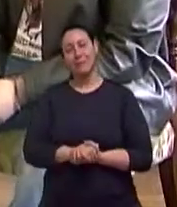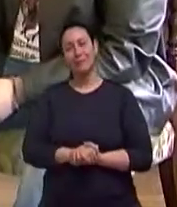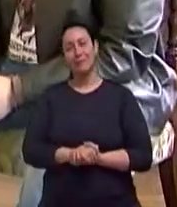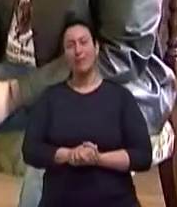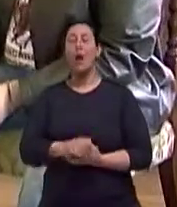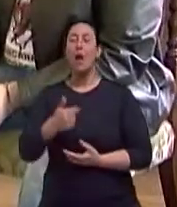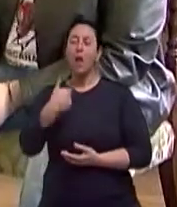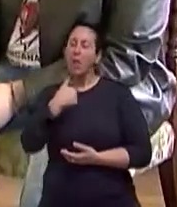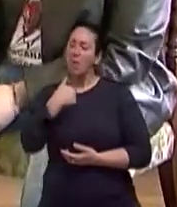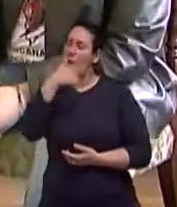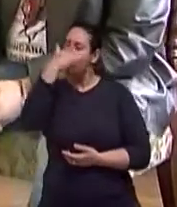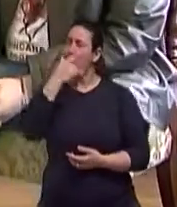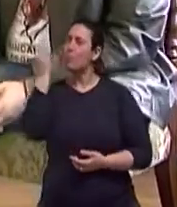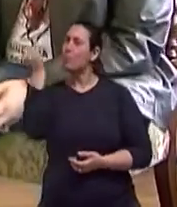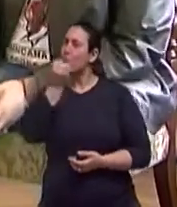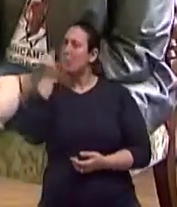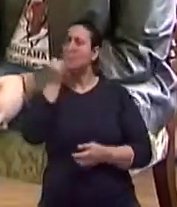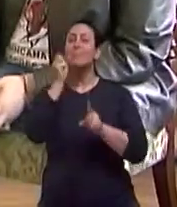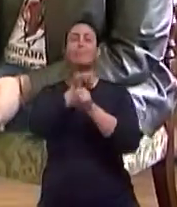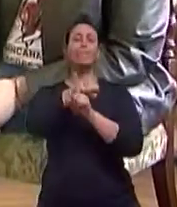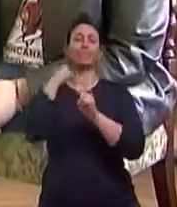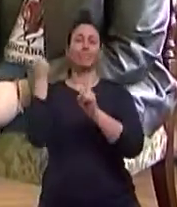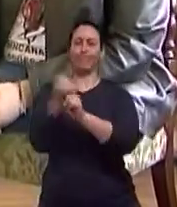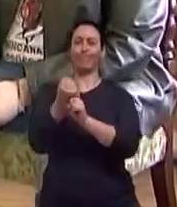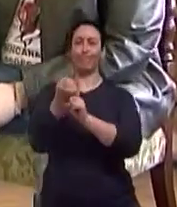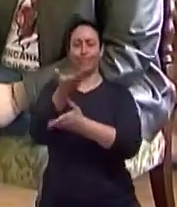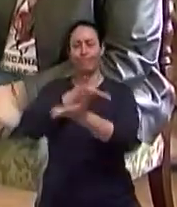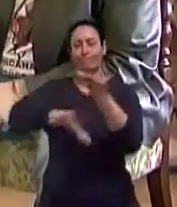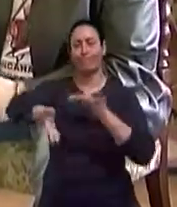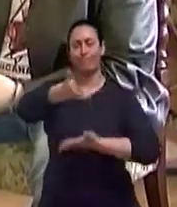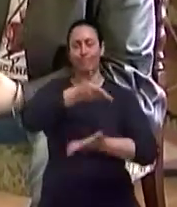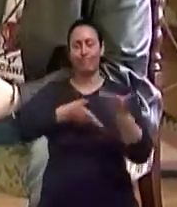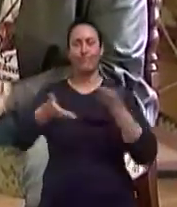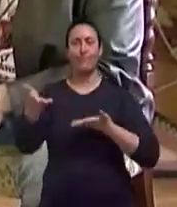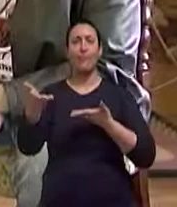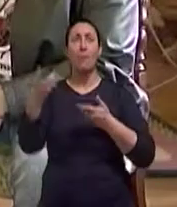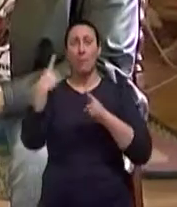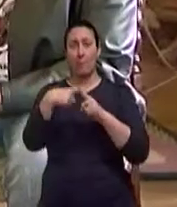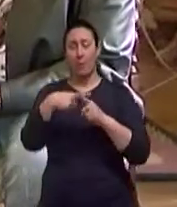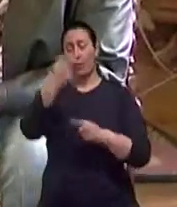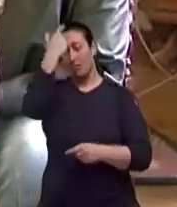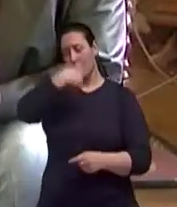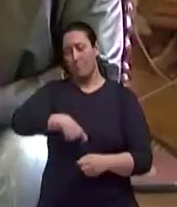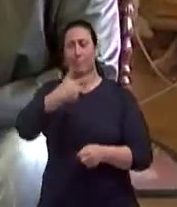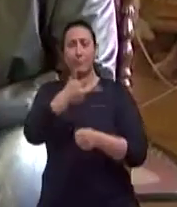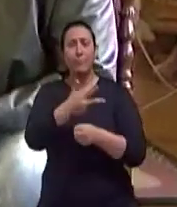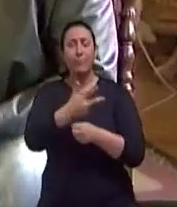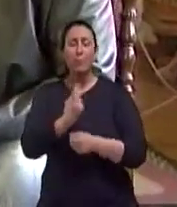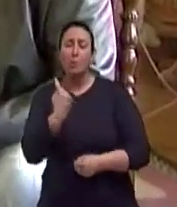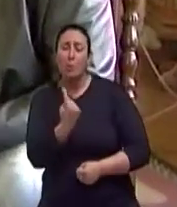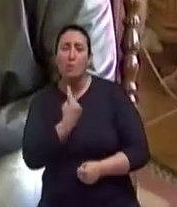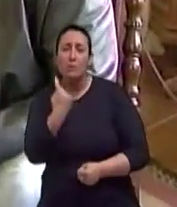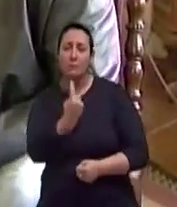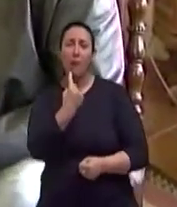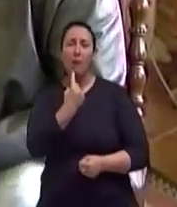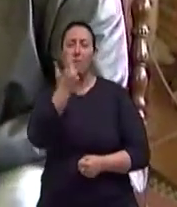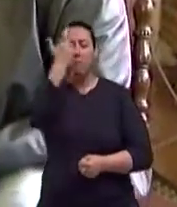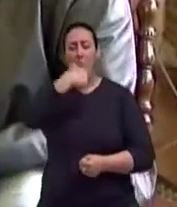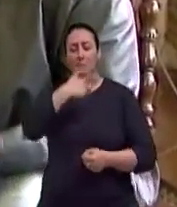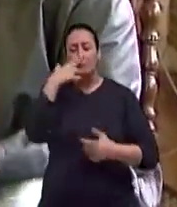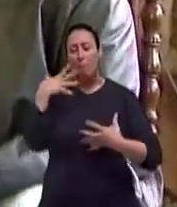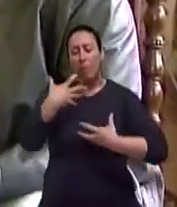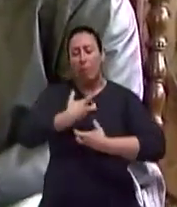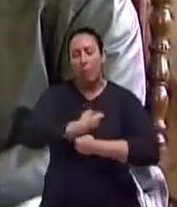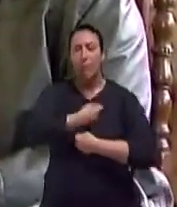socialização eu acho que a solidão ela adoece a gente tem que ser ativa a gente tem que participar a gente